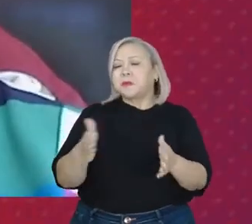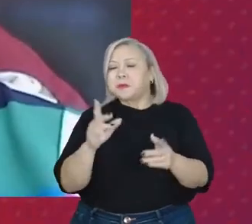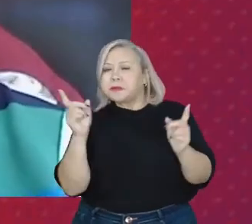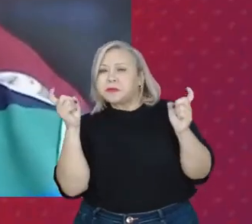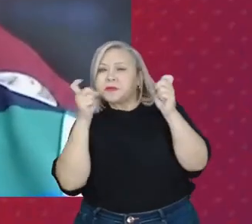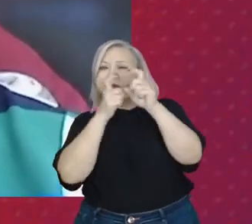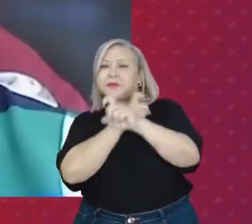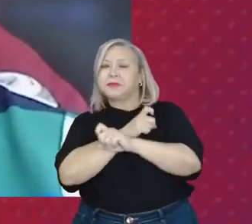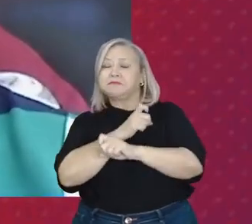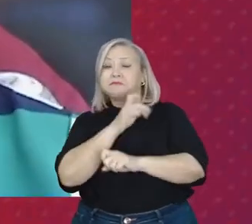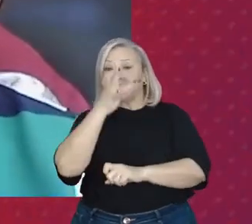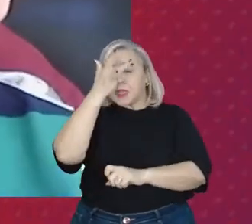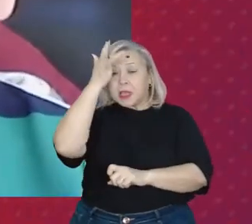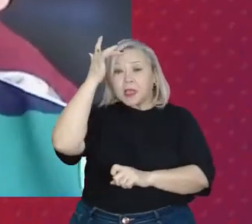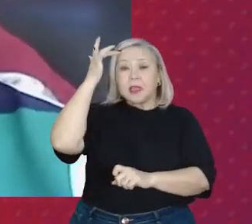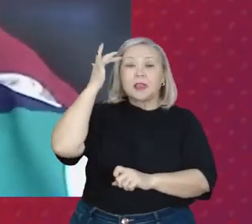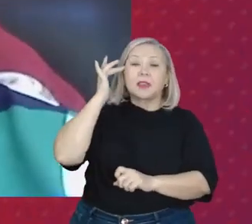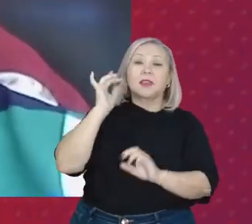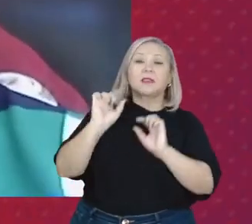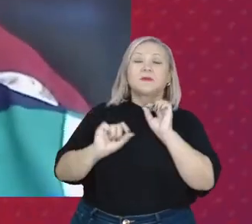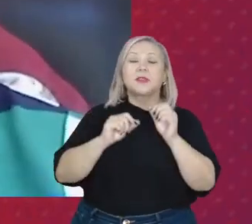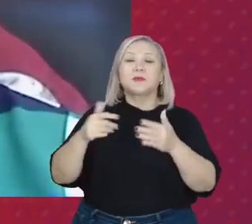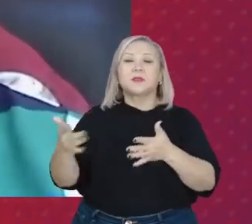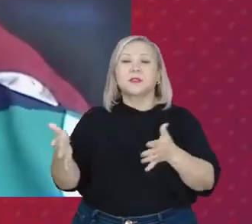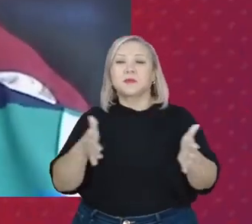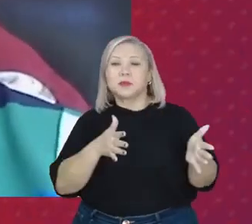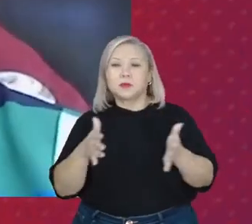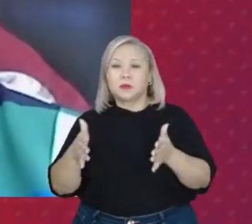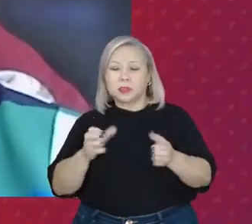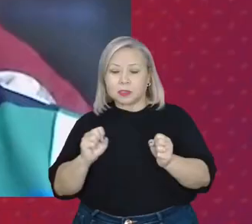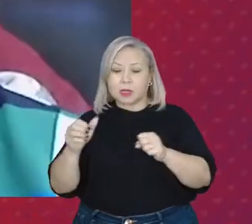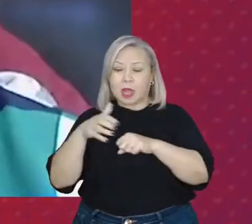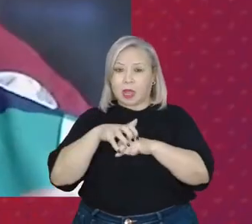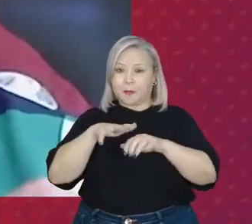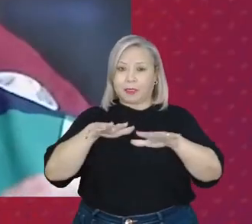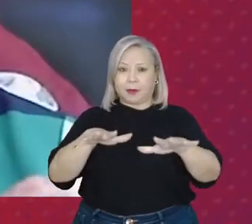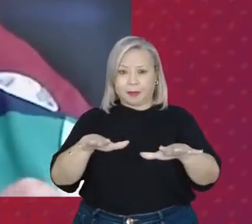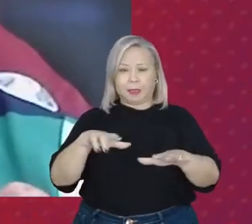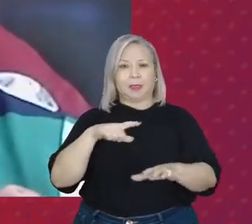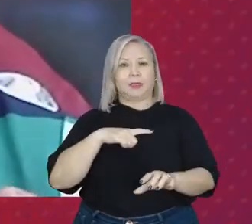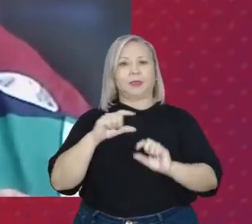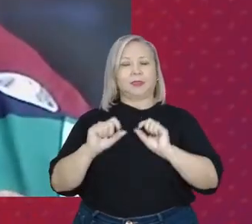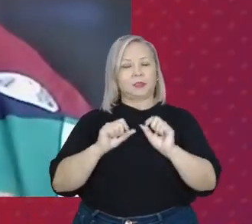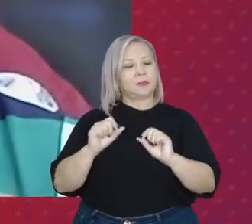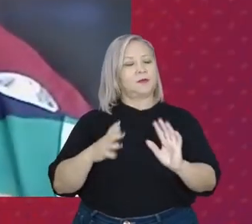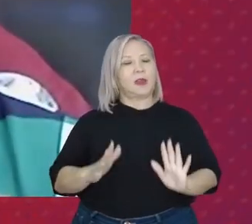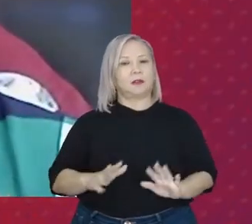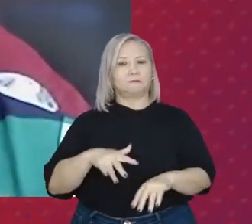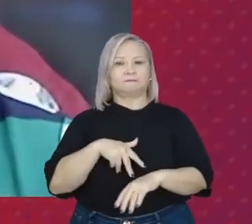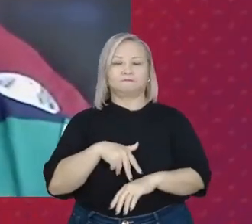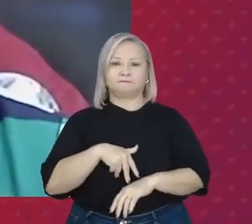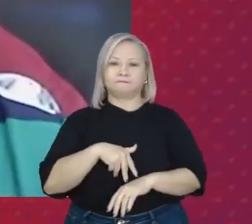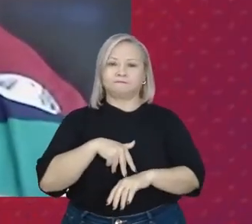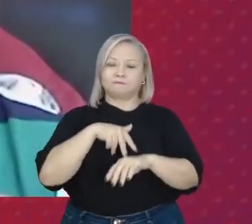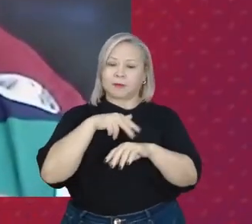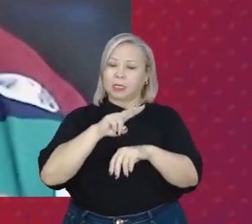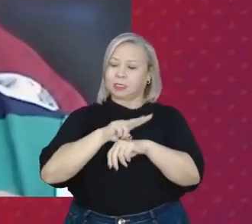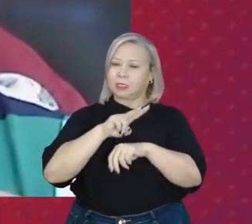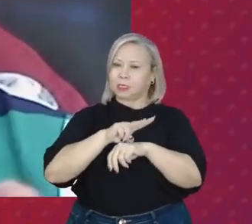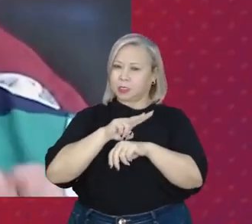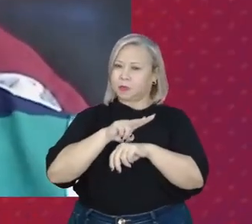de que as pessoas, mesmo durante a pandemia, tiveram que se